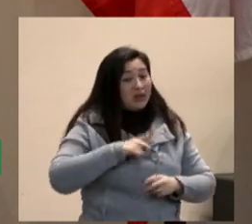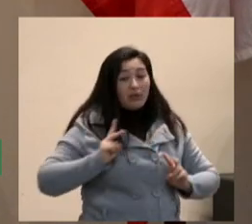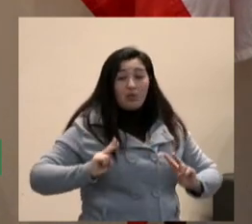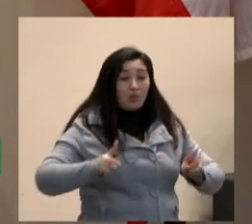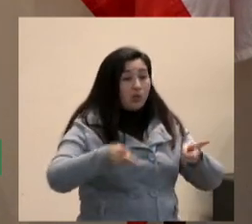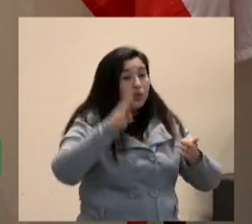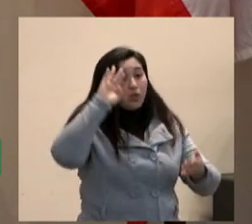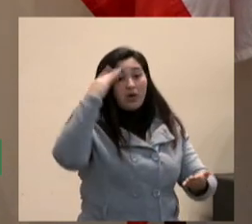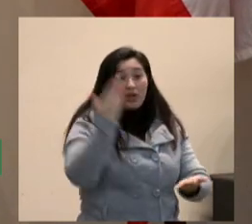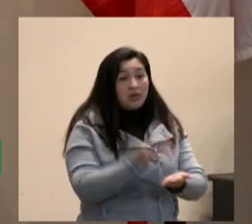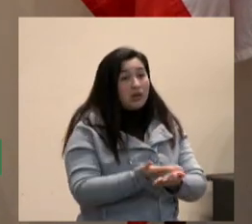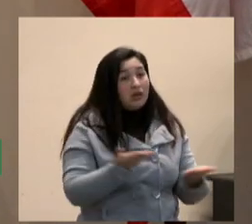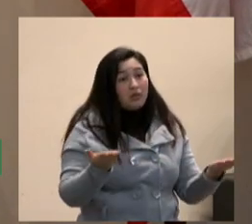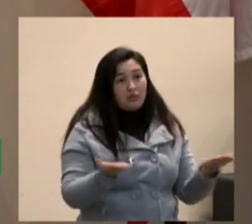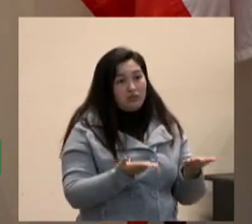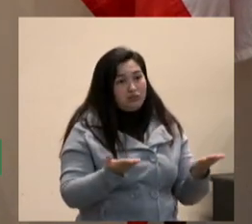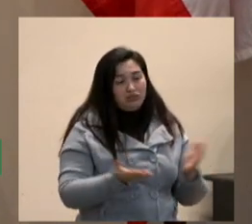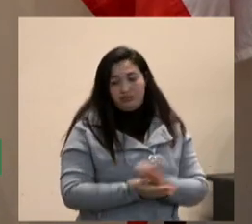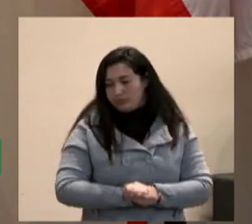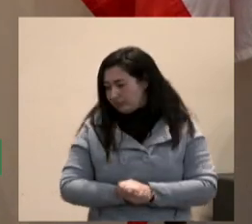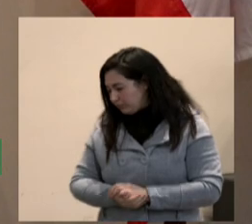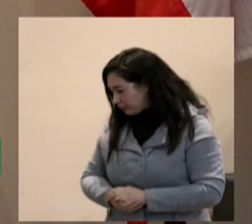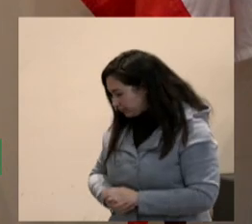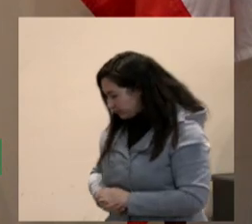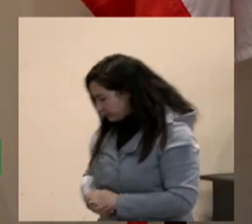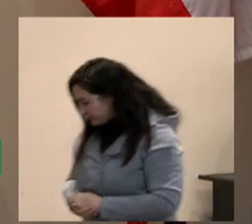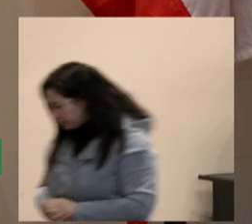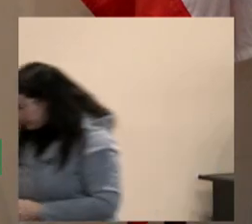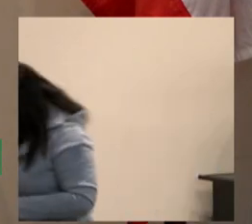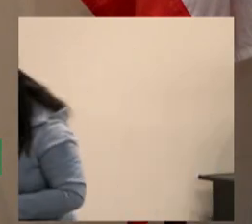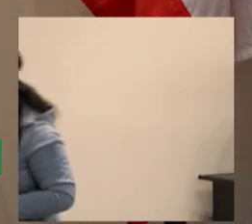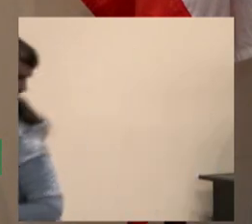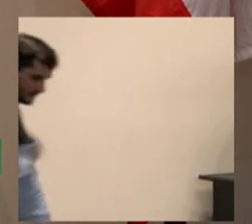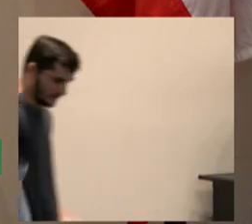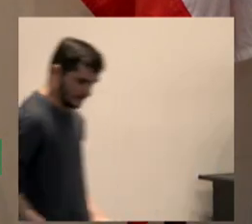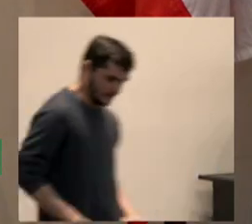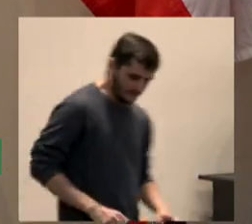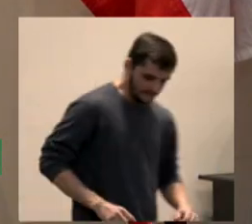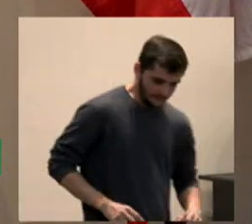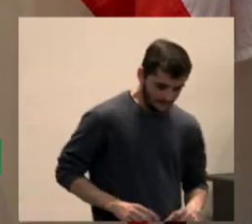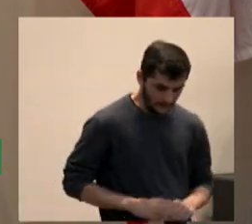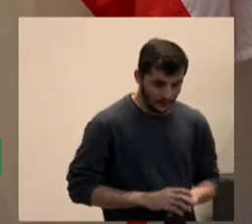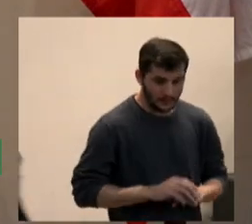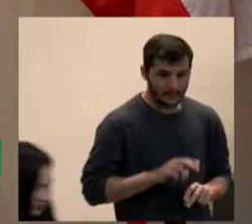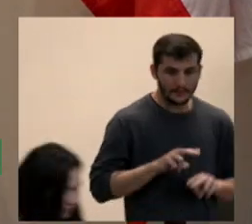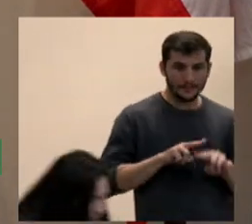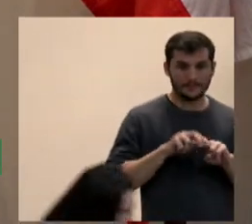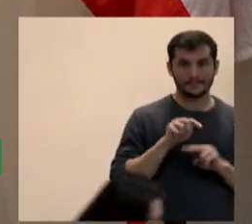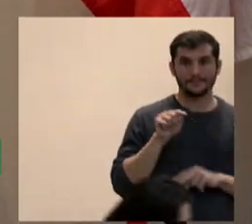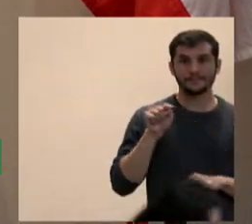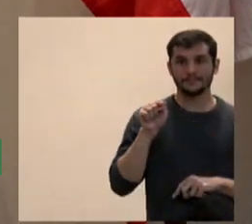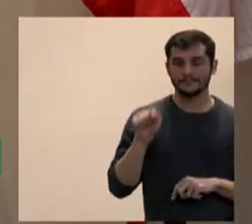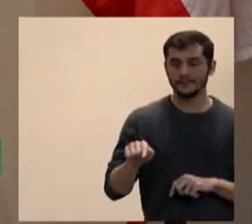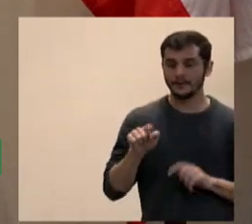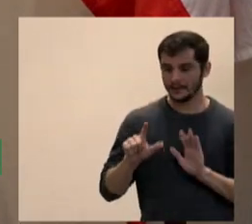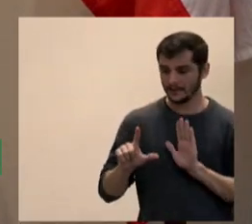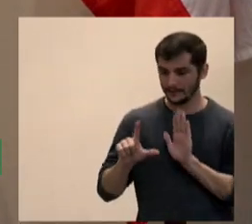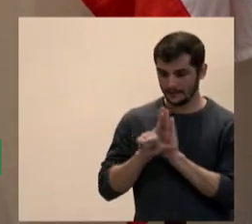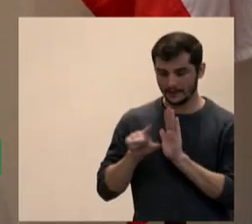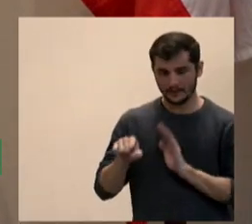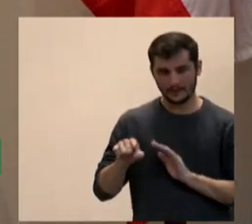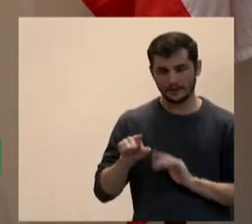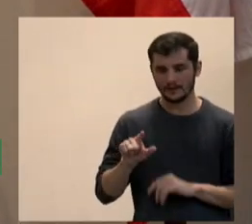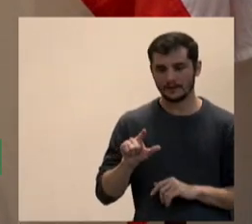continuam presentes. Portanto, embora a LDB tenha dito para o executivo,